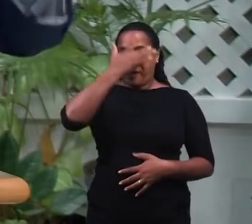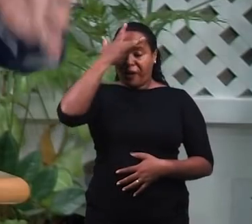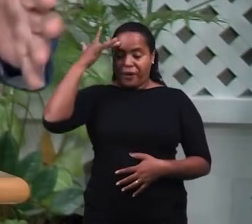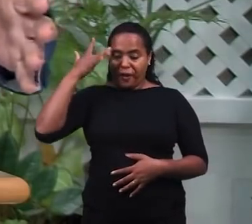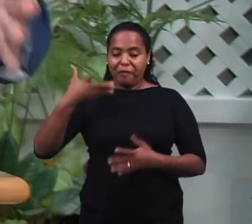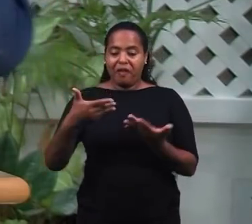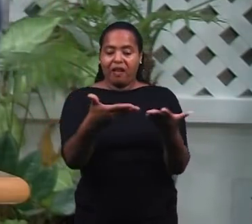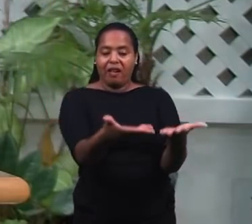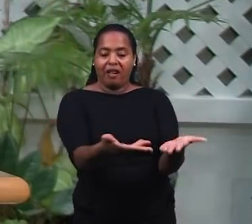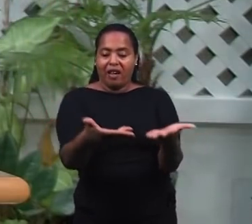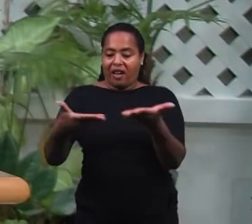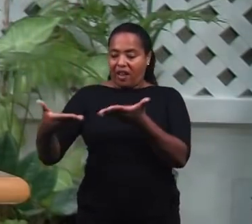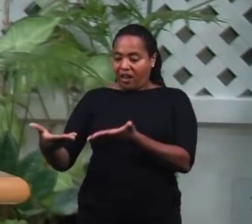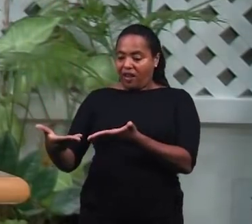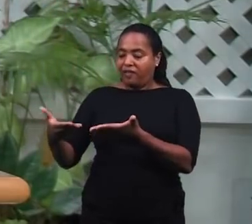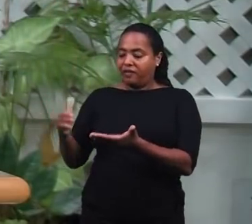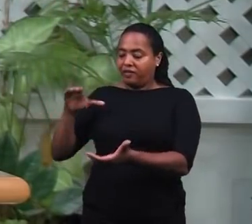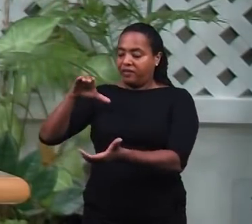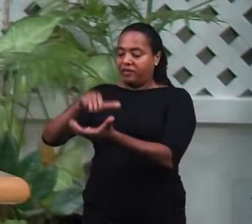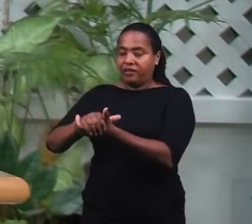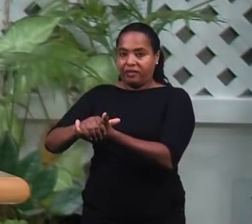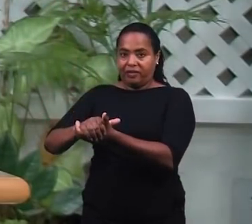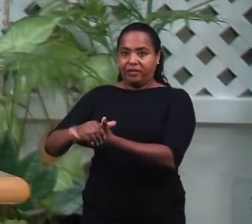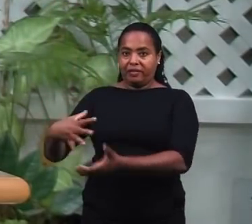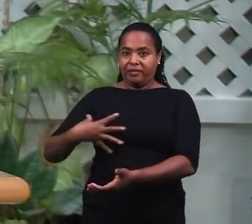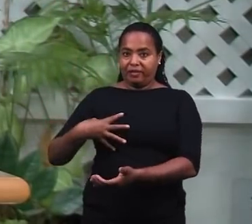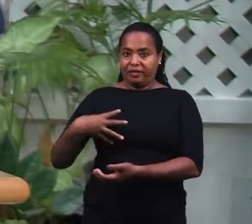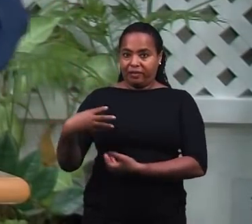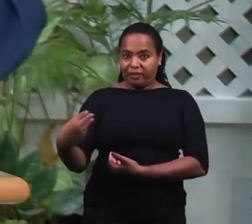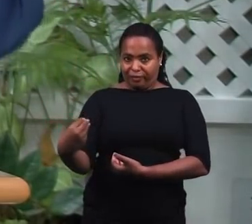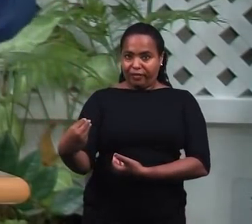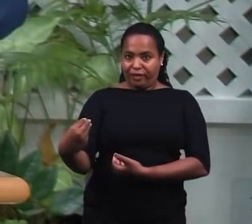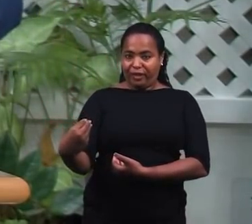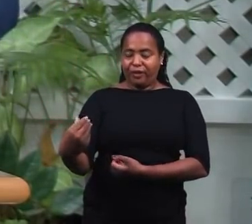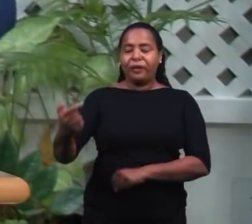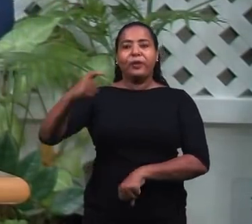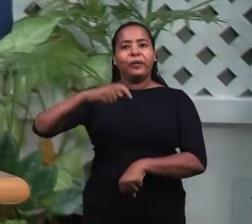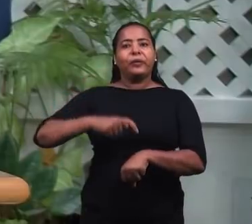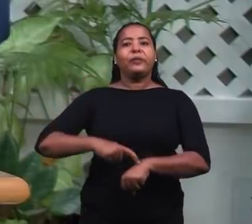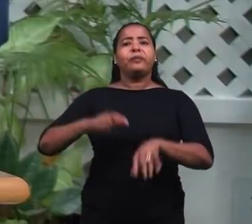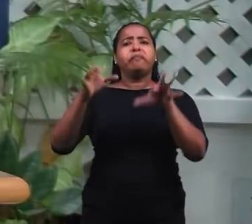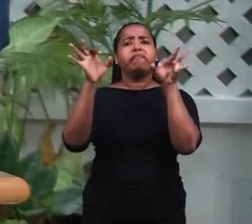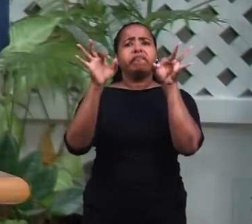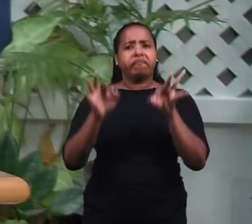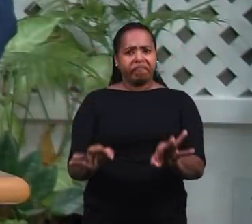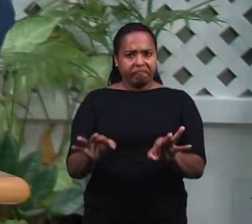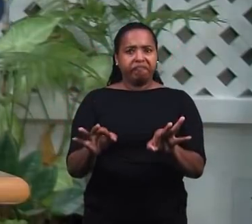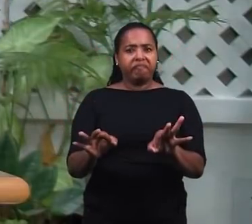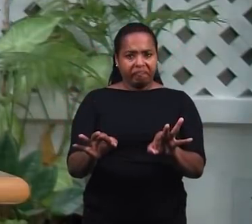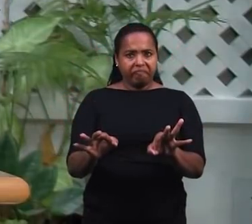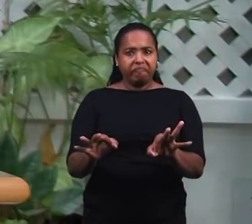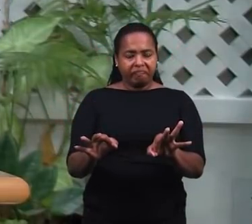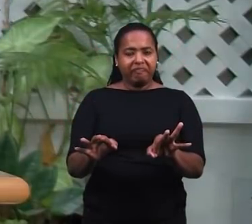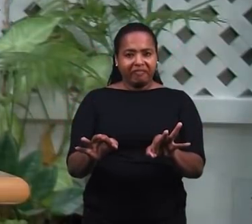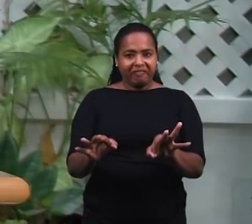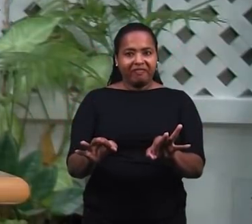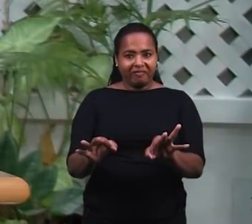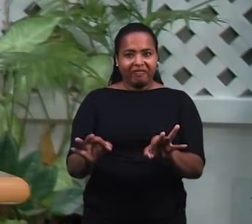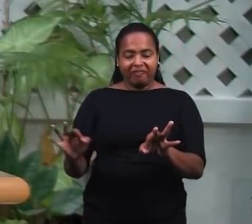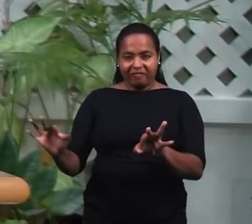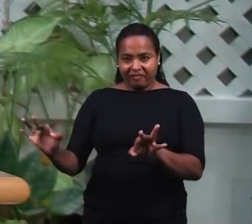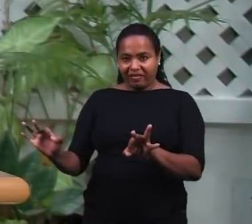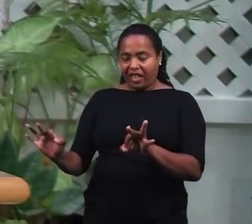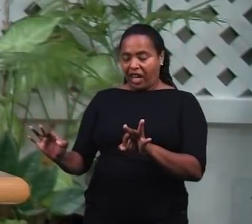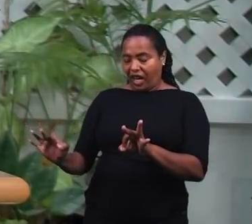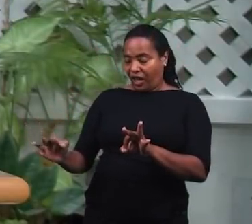que convida para o casamento do Filho. E ele, no momento certo,